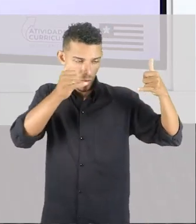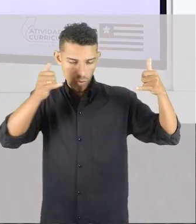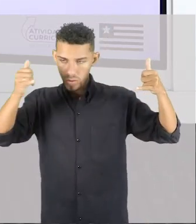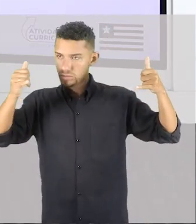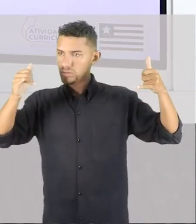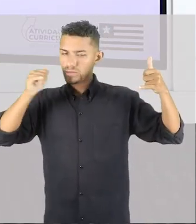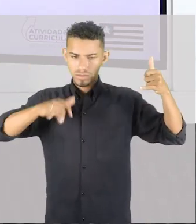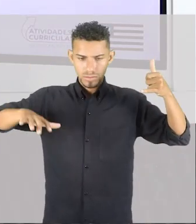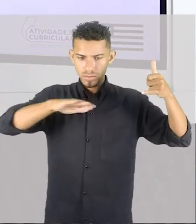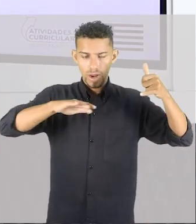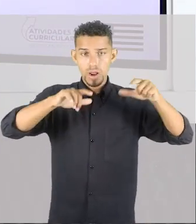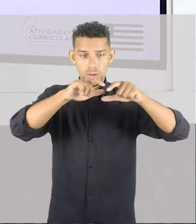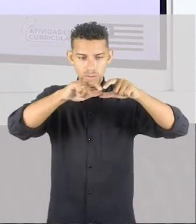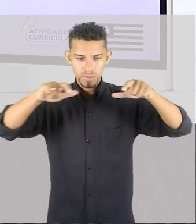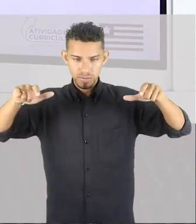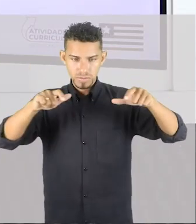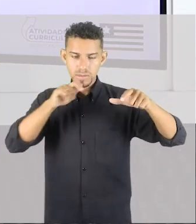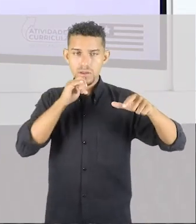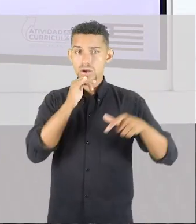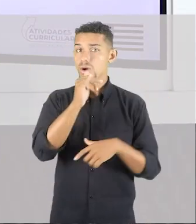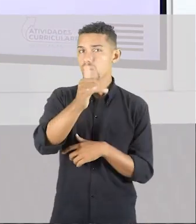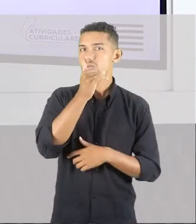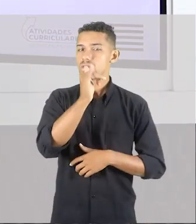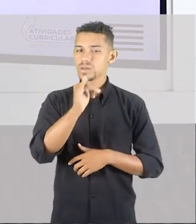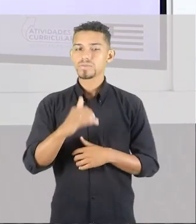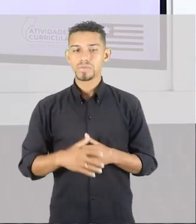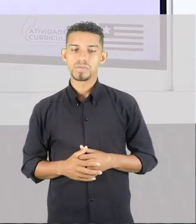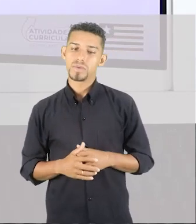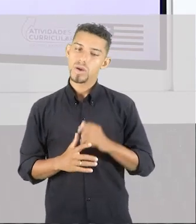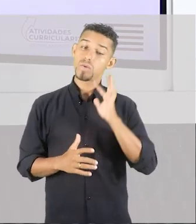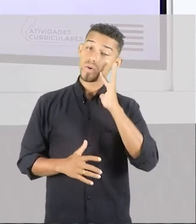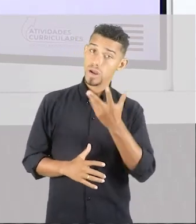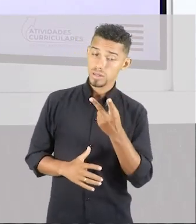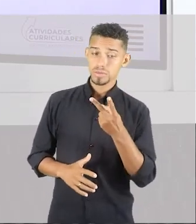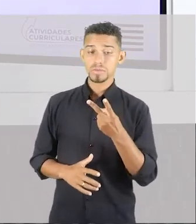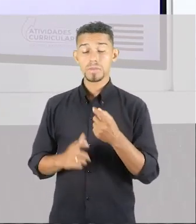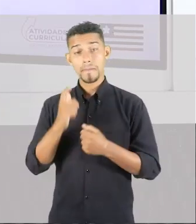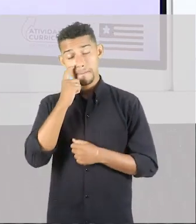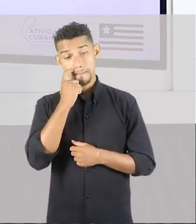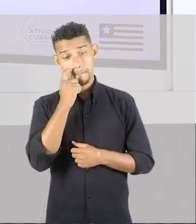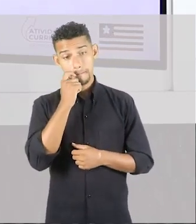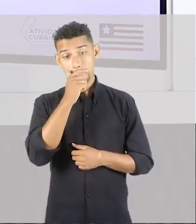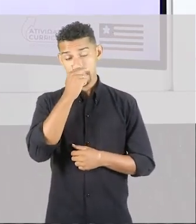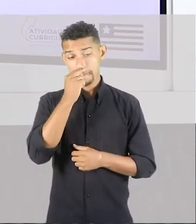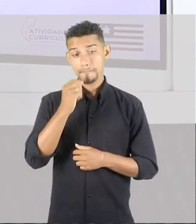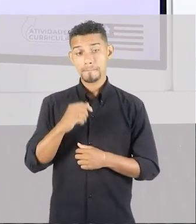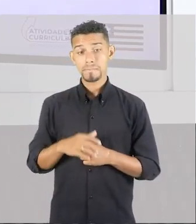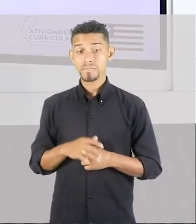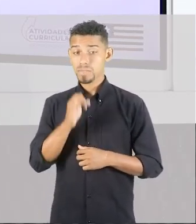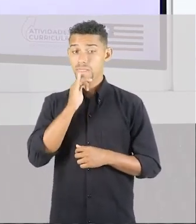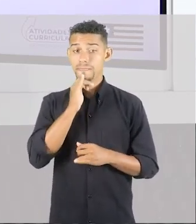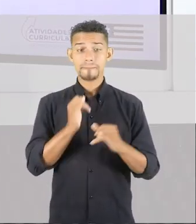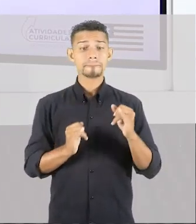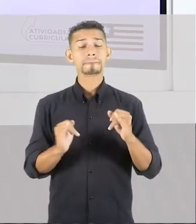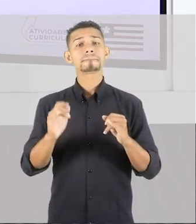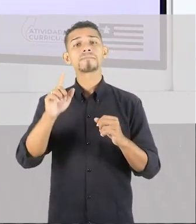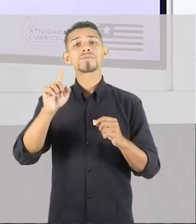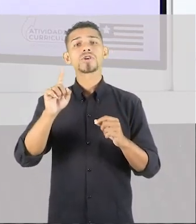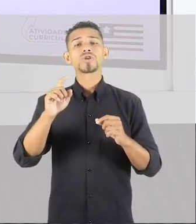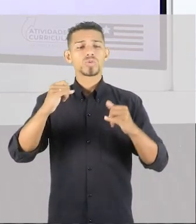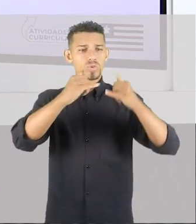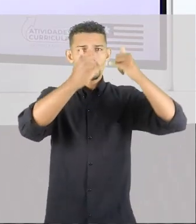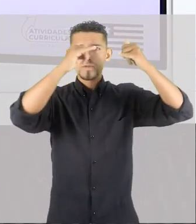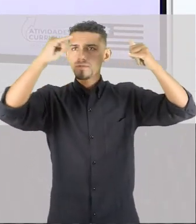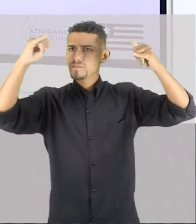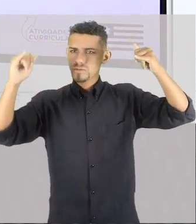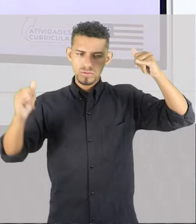imerso em um campo magnético percorrido por corrente elétrica. É um caso. Entre dois fios percorridos por corrente